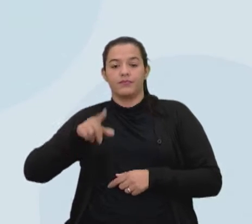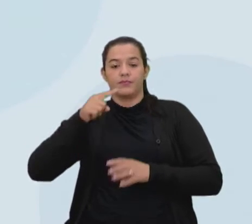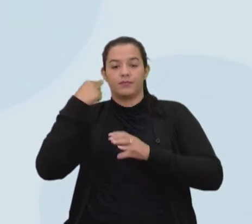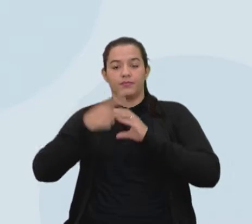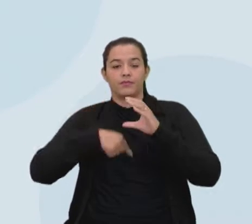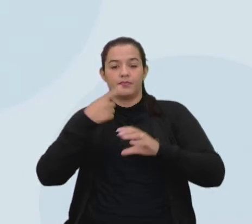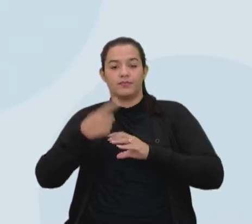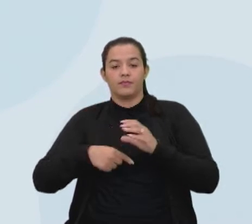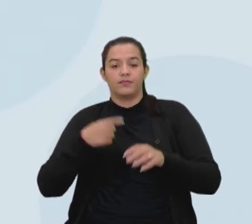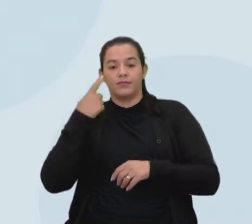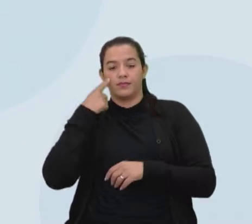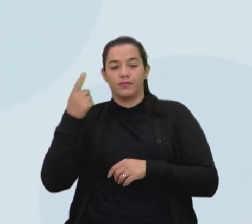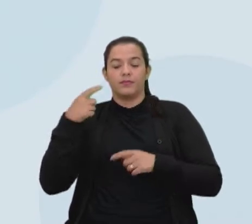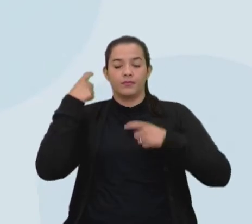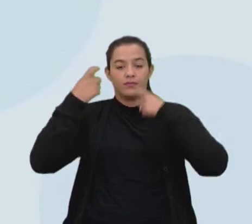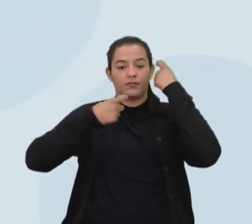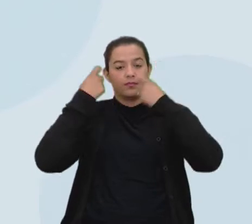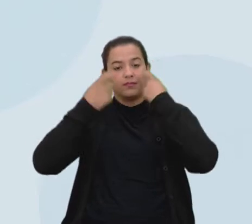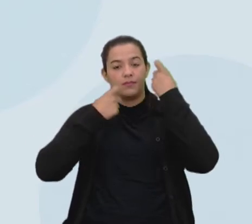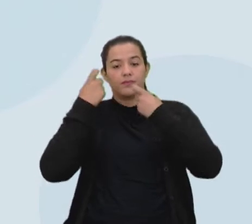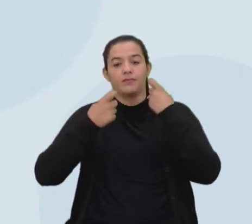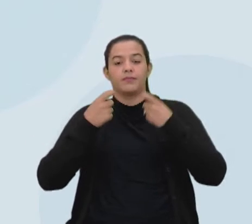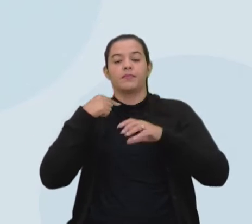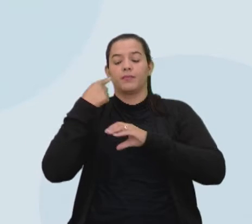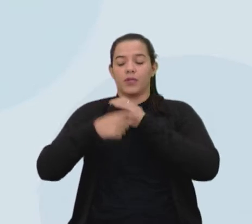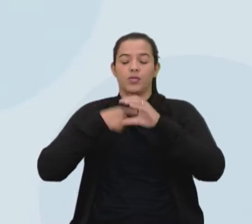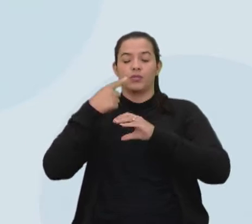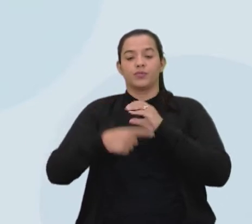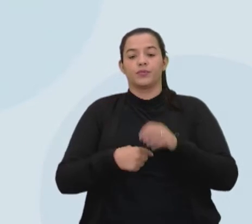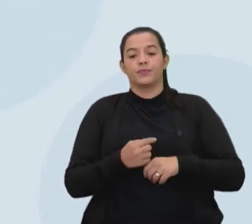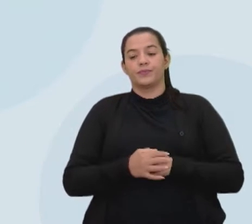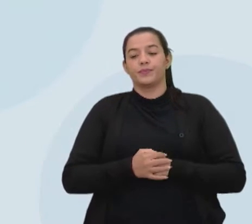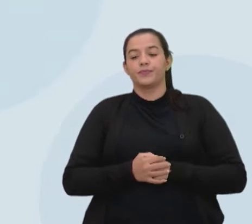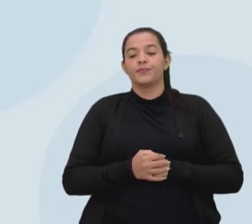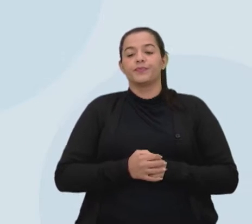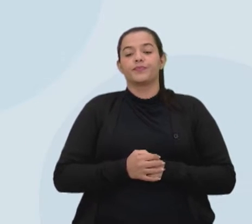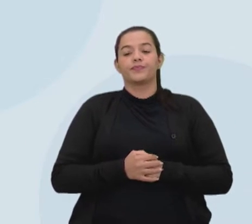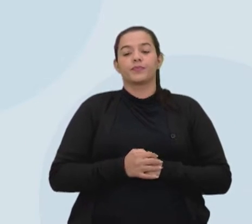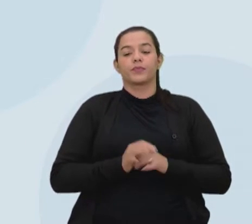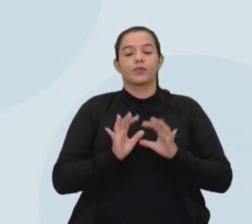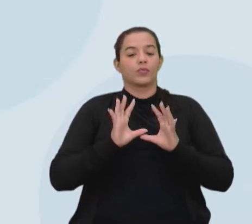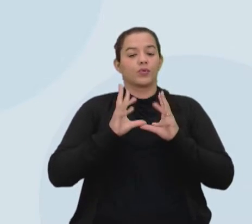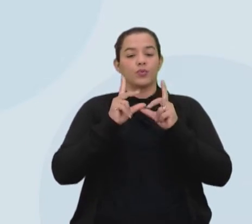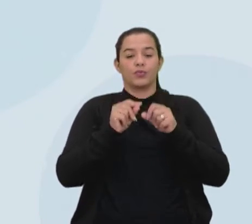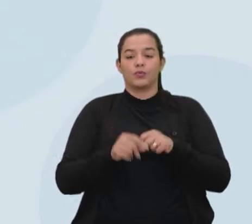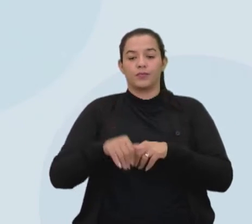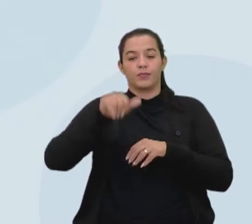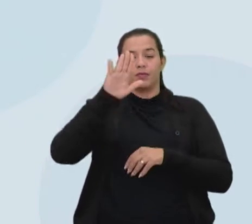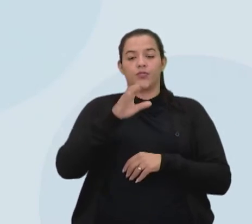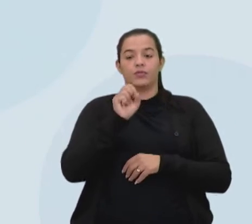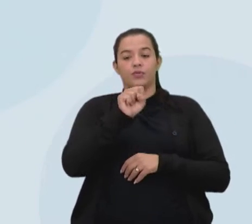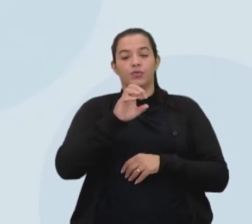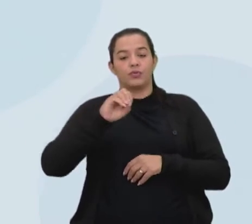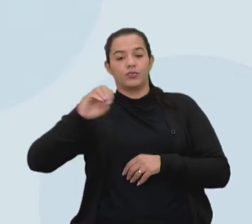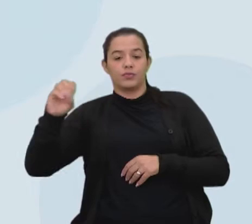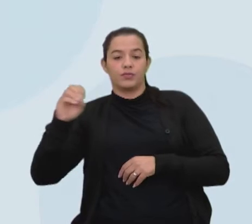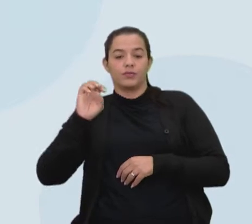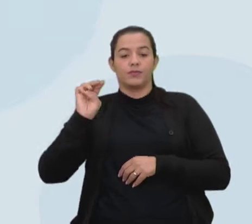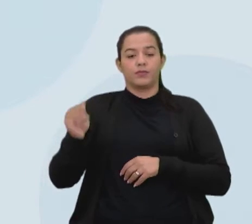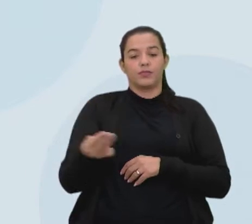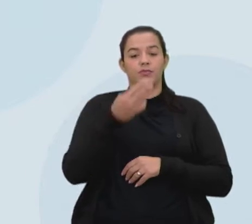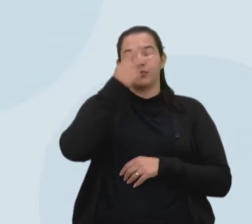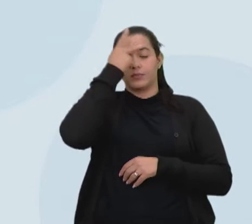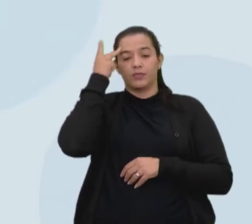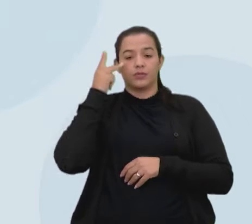e Concern é preocupação. Então, essa é a ideia do título. Em todo o mundo, mais de 80 milhões de pessoas passam fome, né?